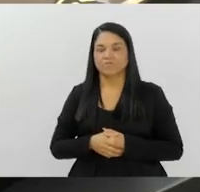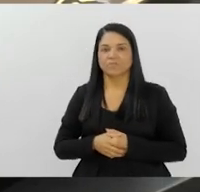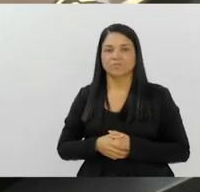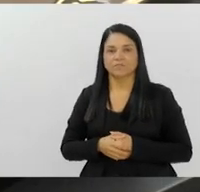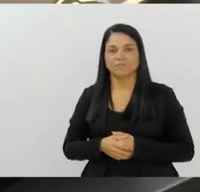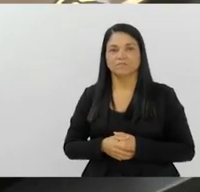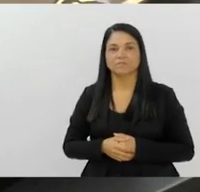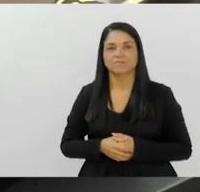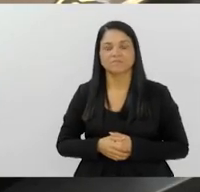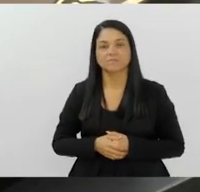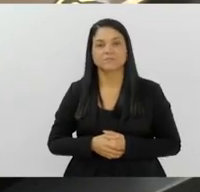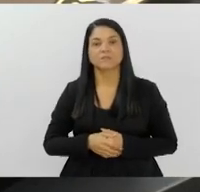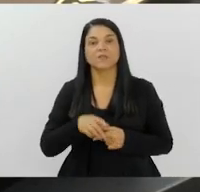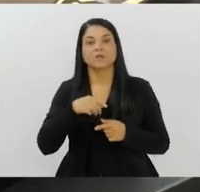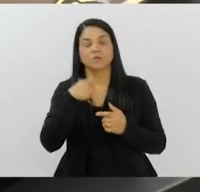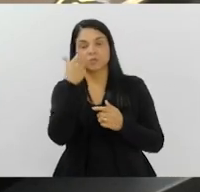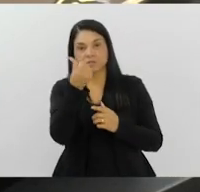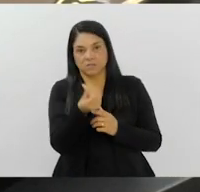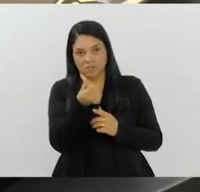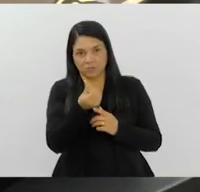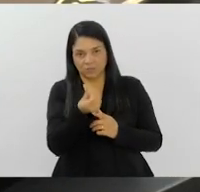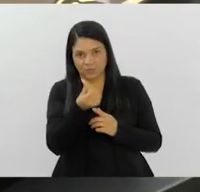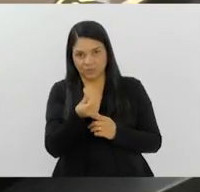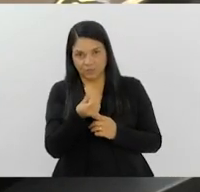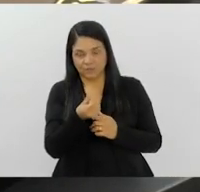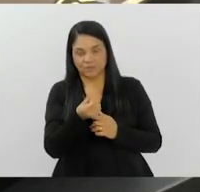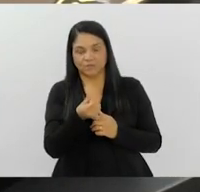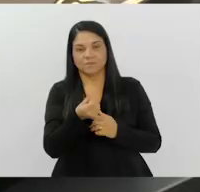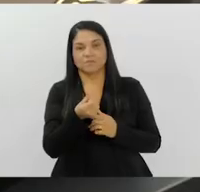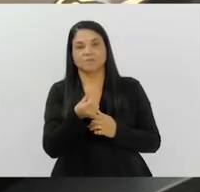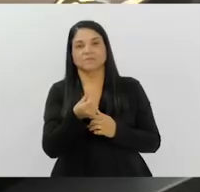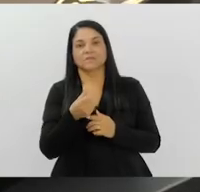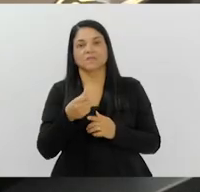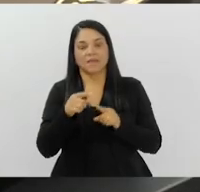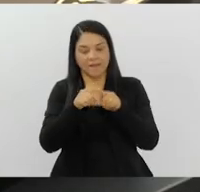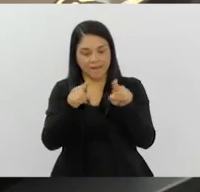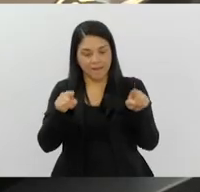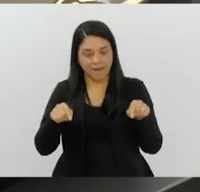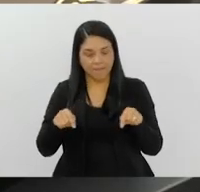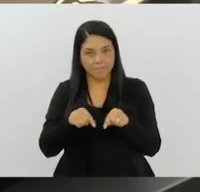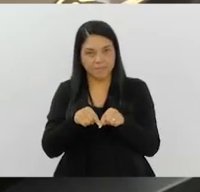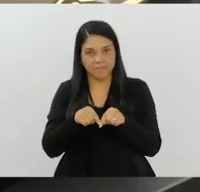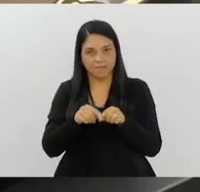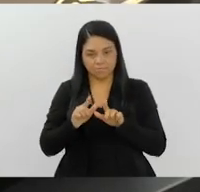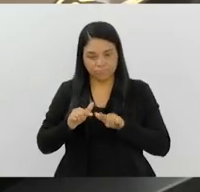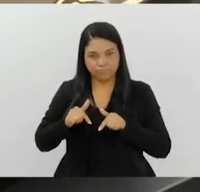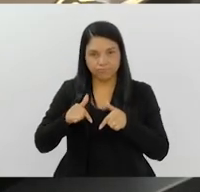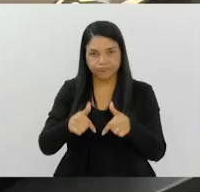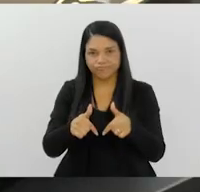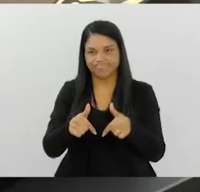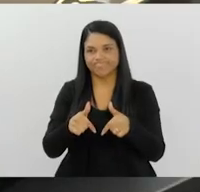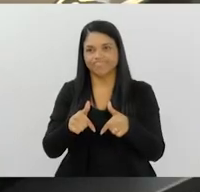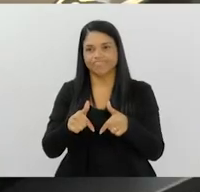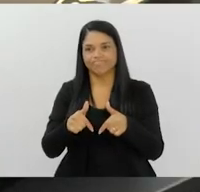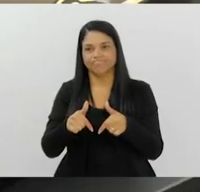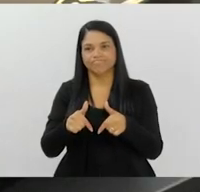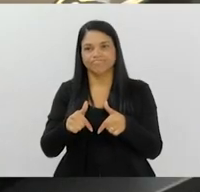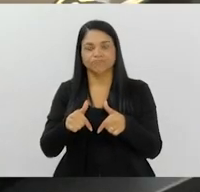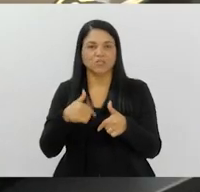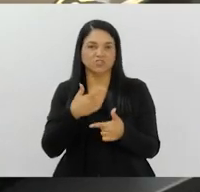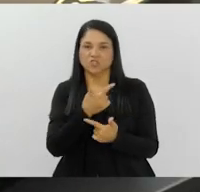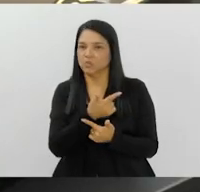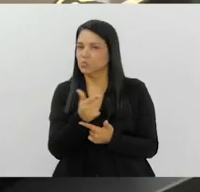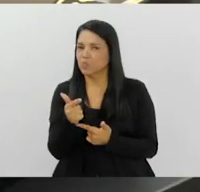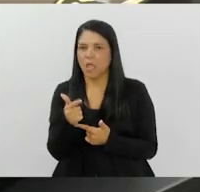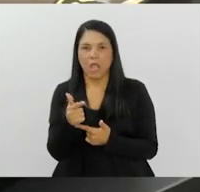agora o sexto o sexto a gente eh esse termo de cabine de operações ele a gente não tem esse essa cabine no